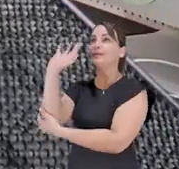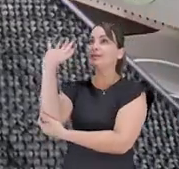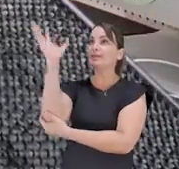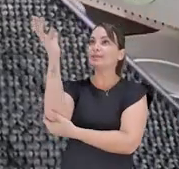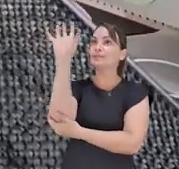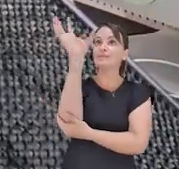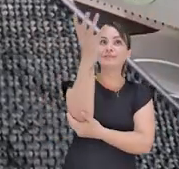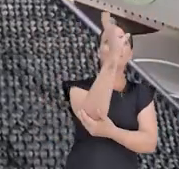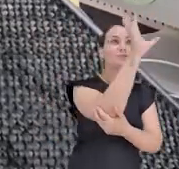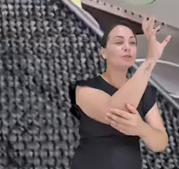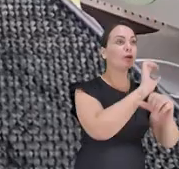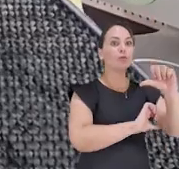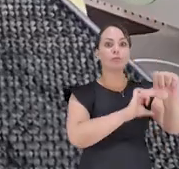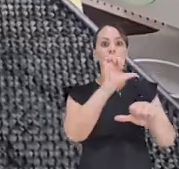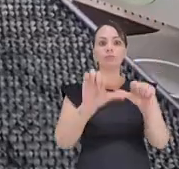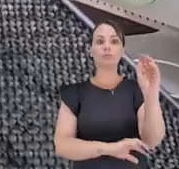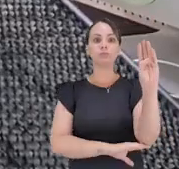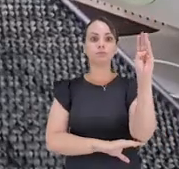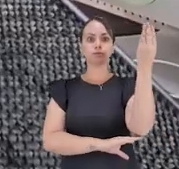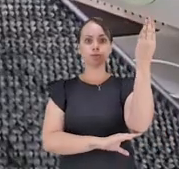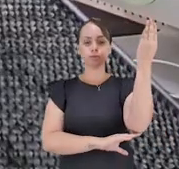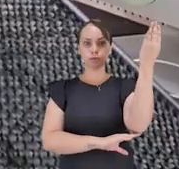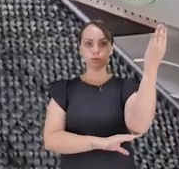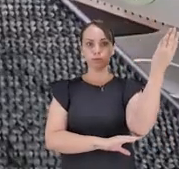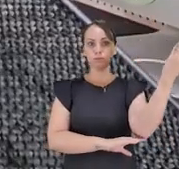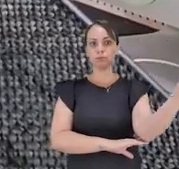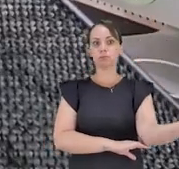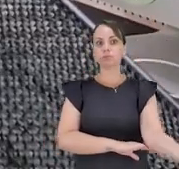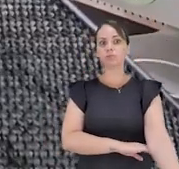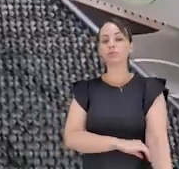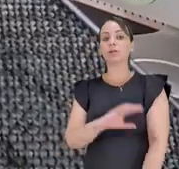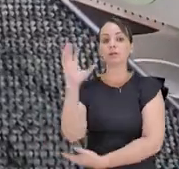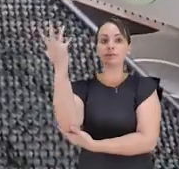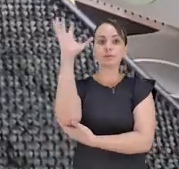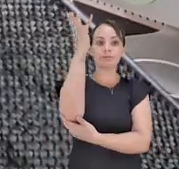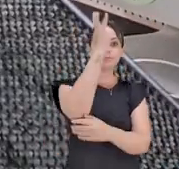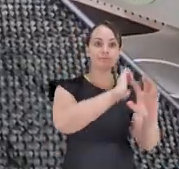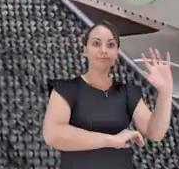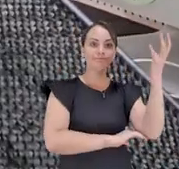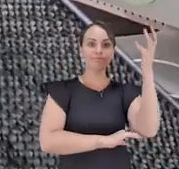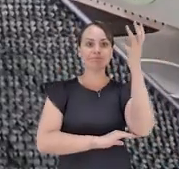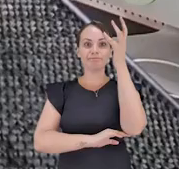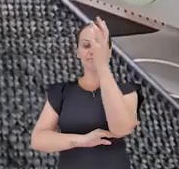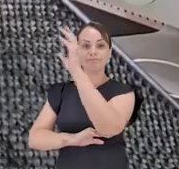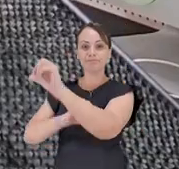Vem da mata madeira. Vem da mata